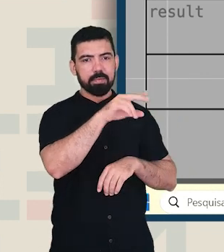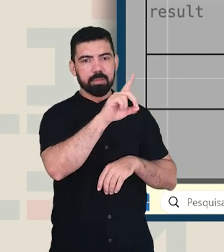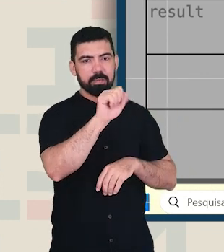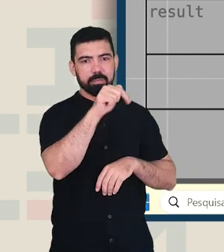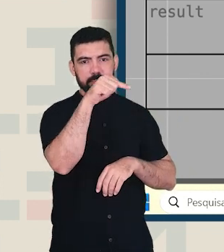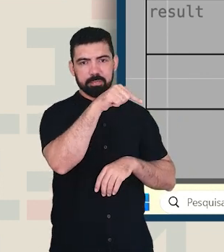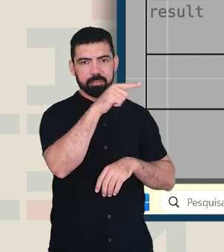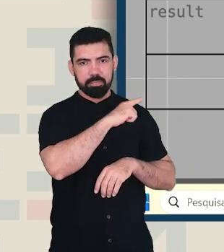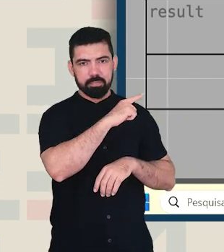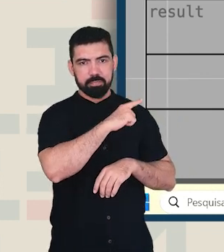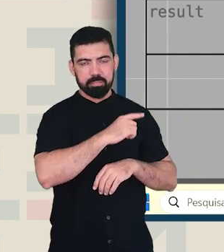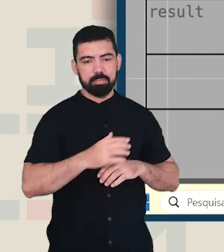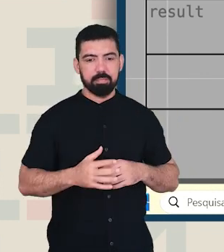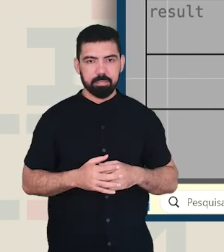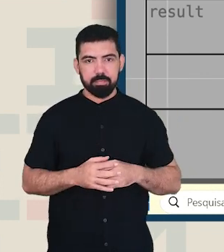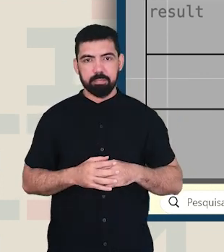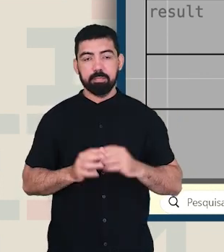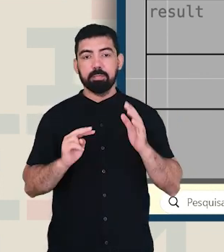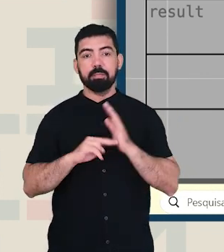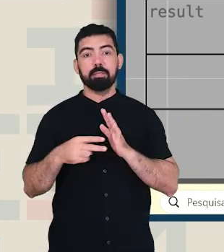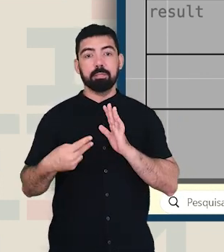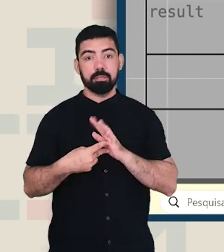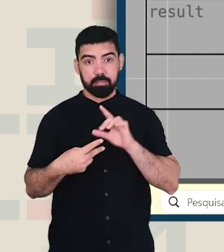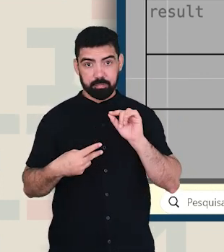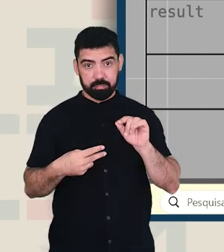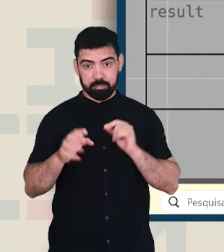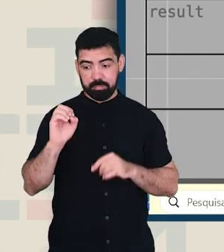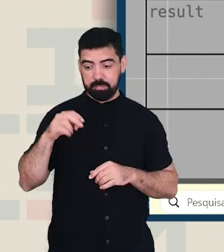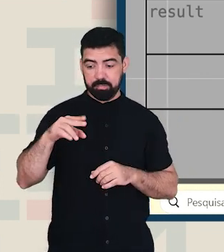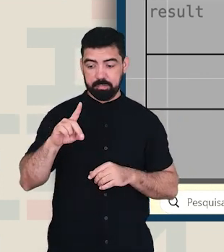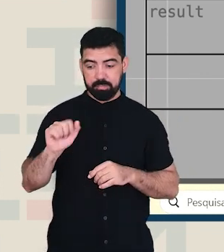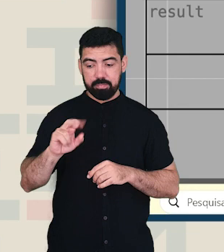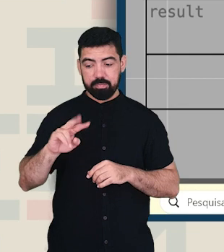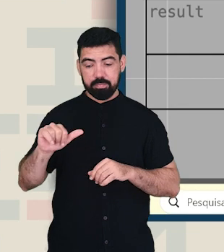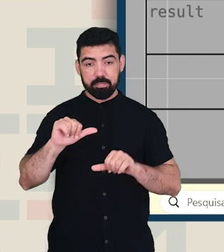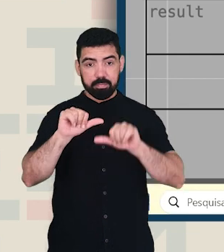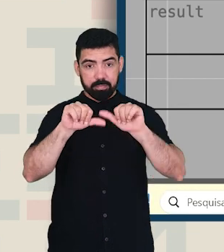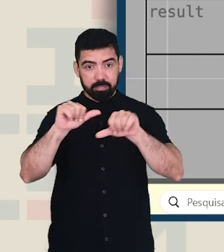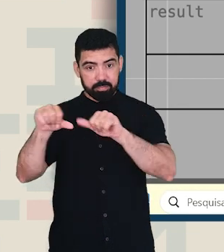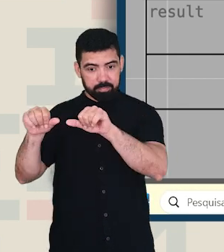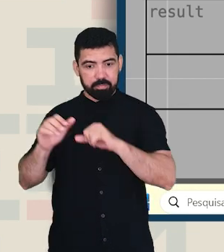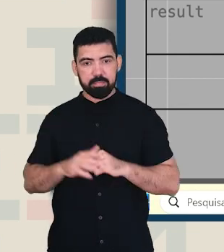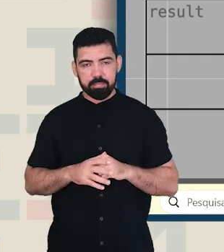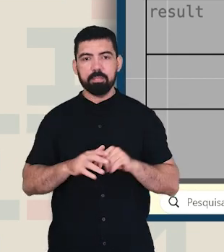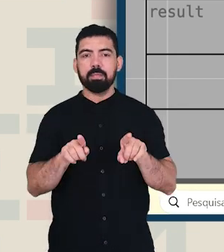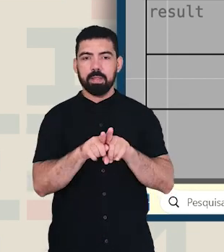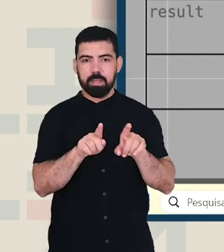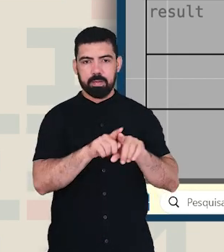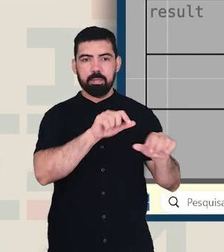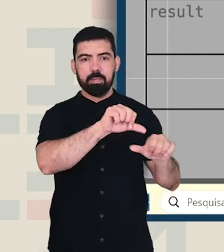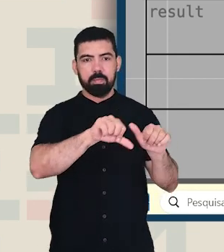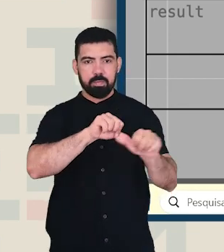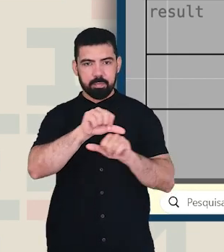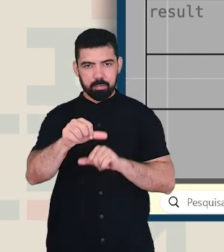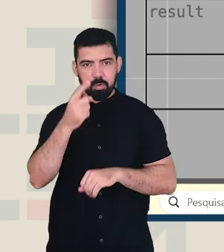estou, ou seja, a onda que vai modular também muda.